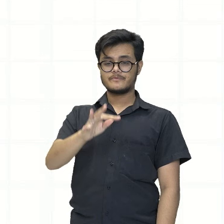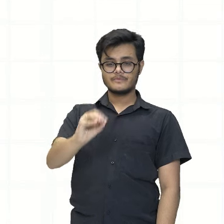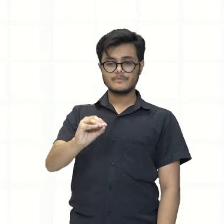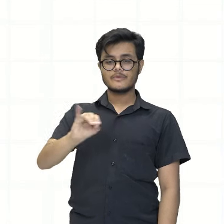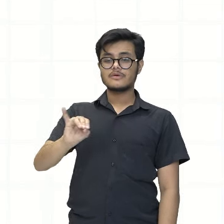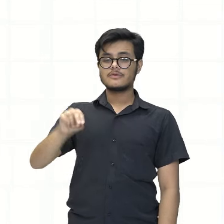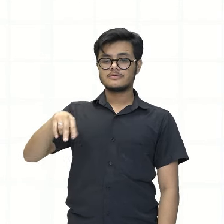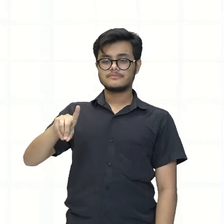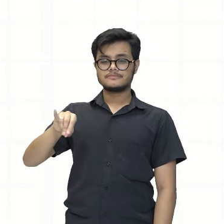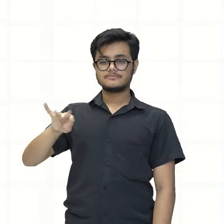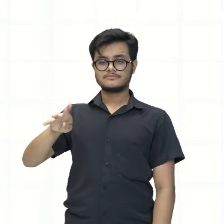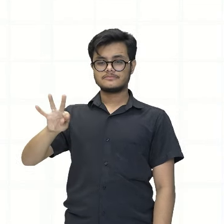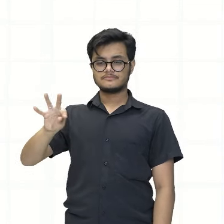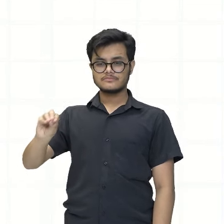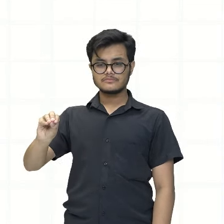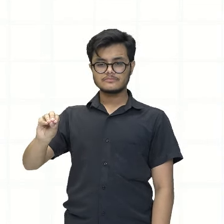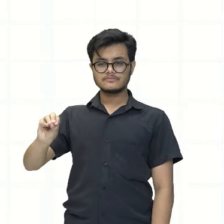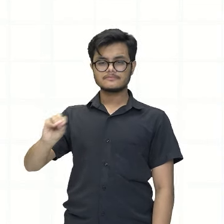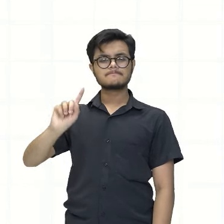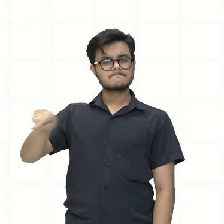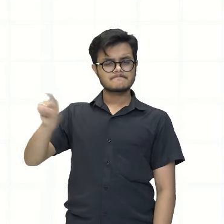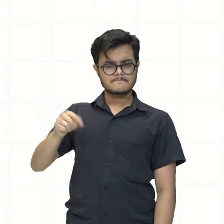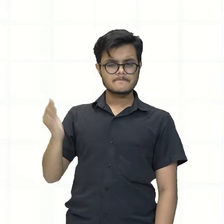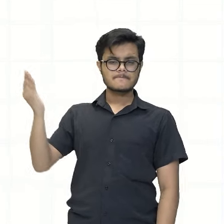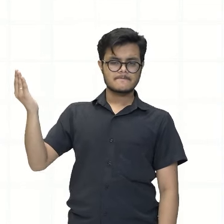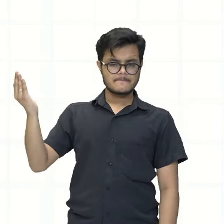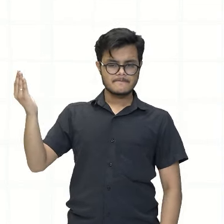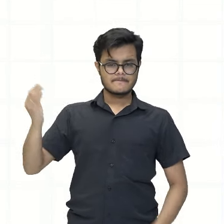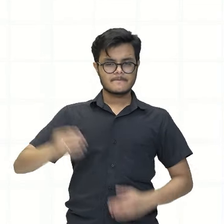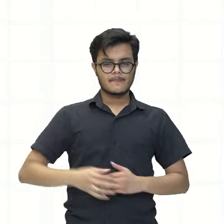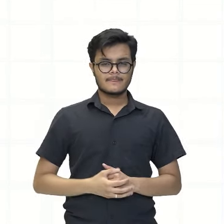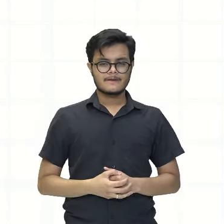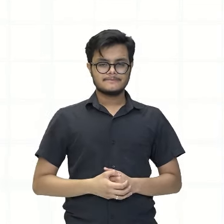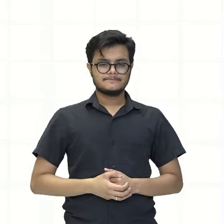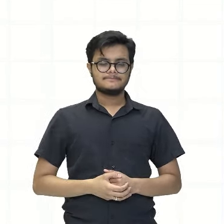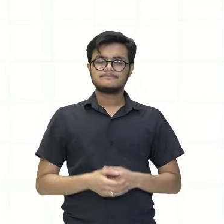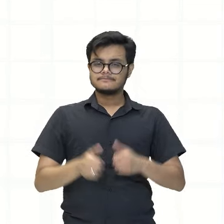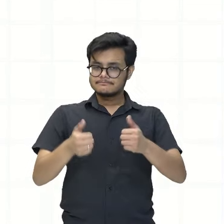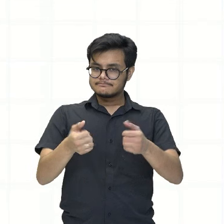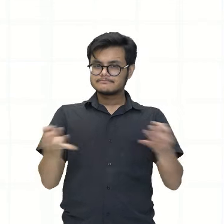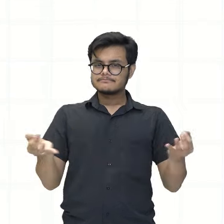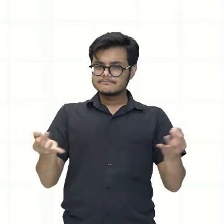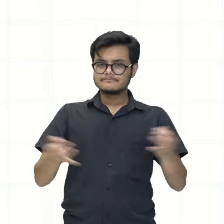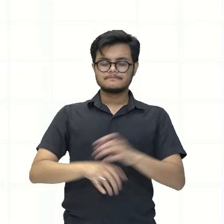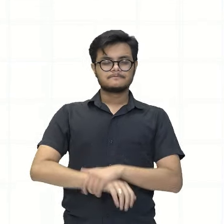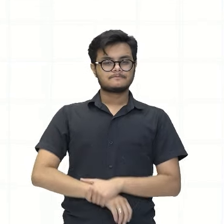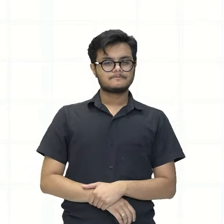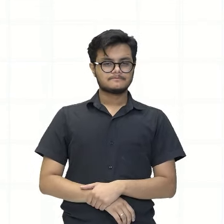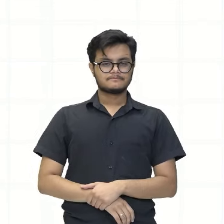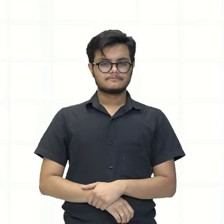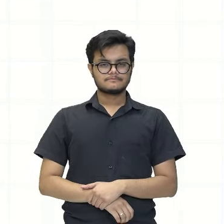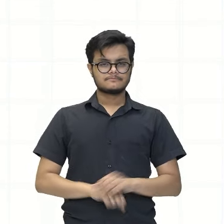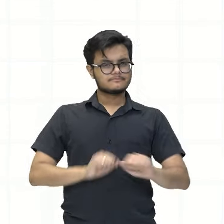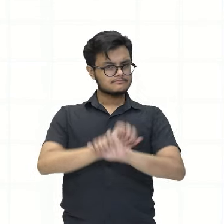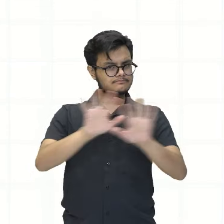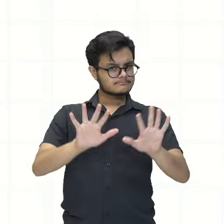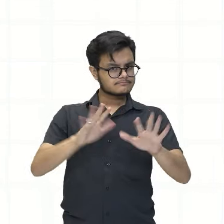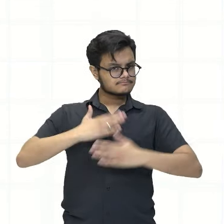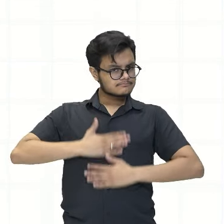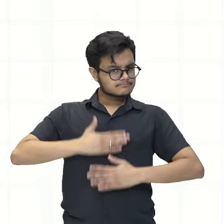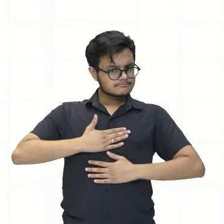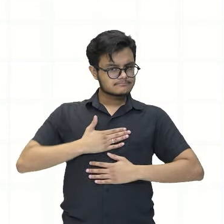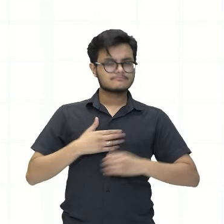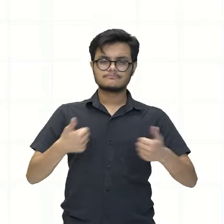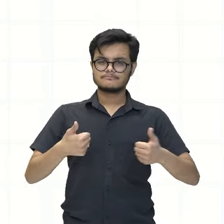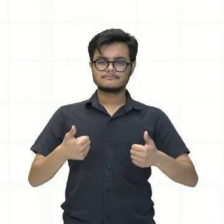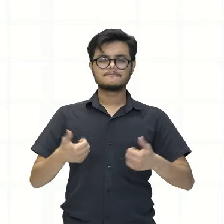indireto Então vou marcar aqui objeto indireto certo então ficou tranquilo até aí a